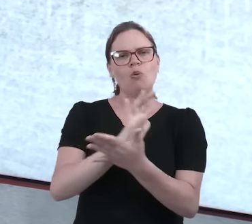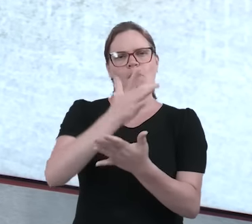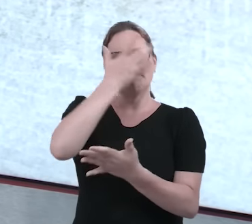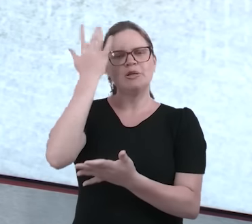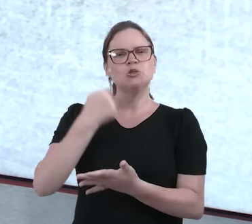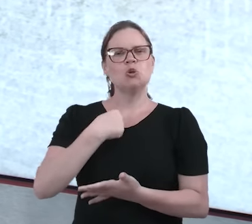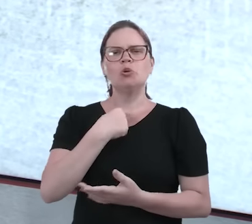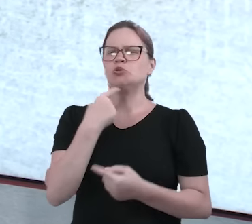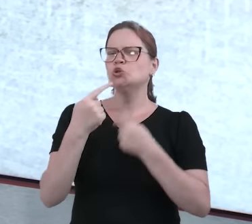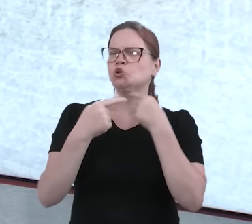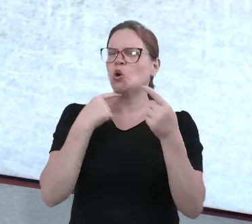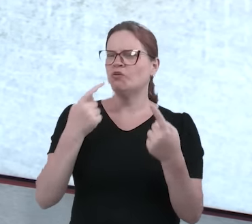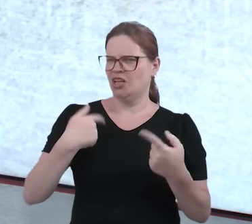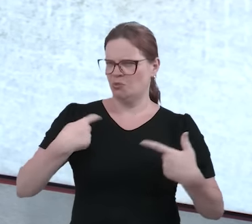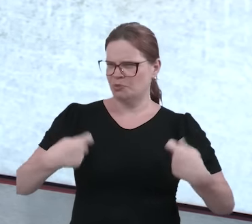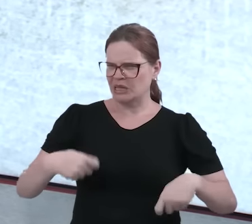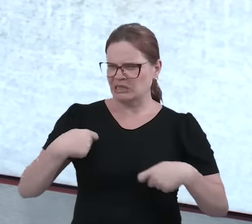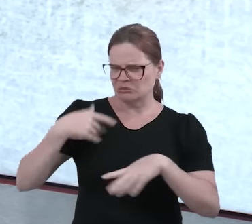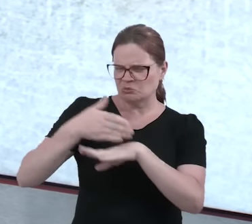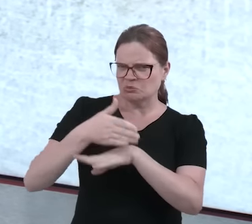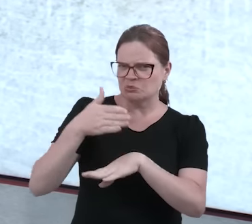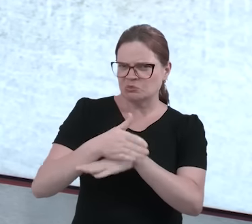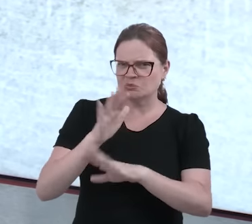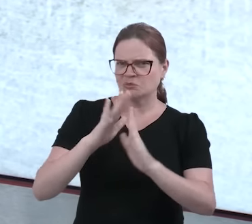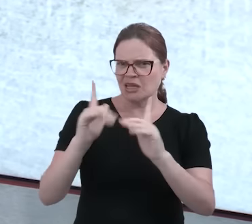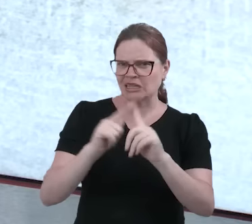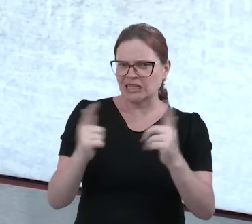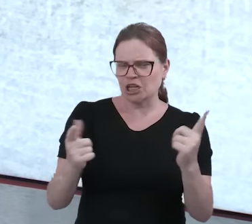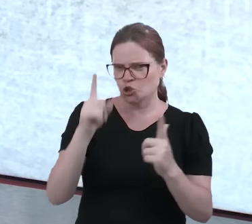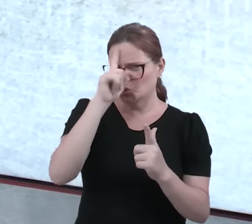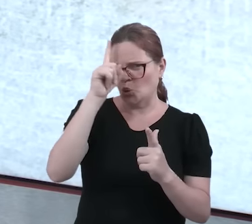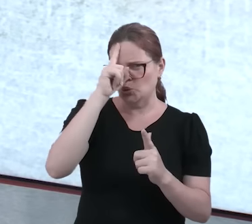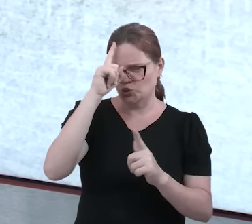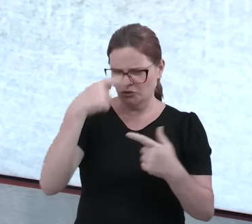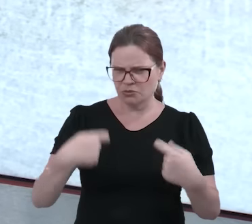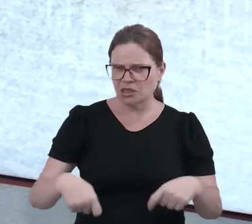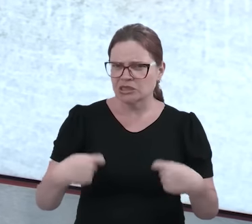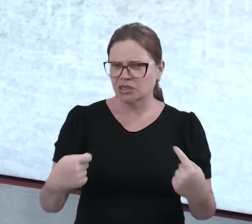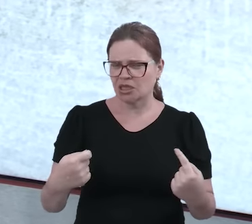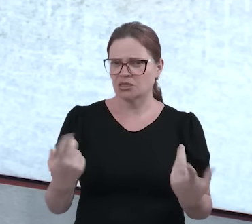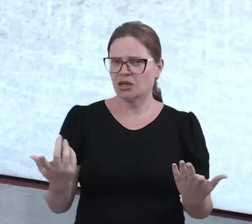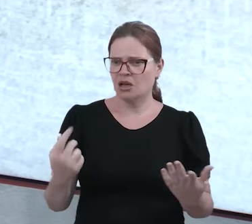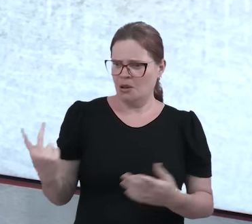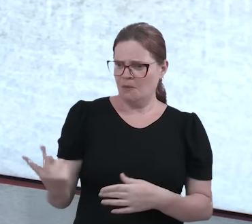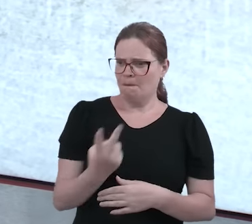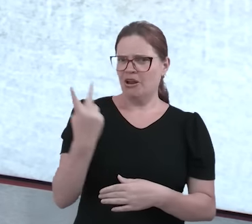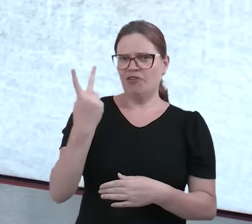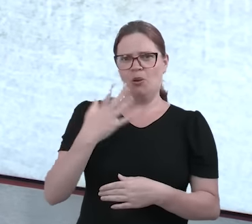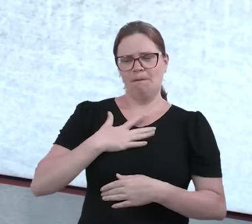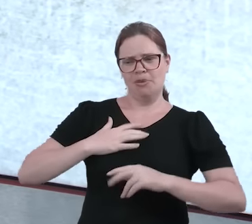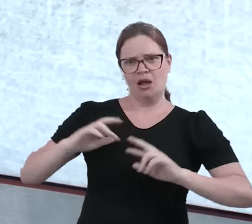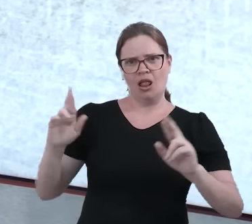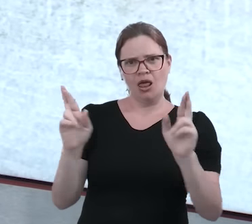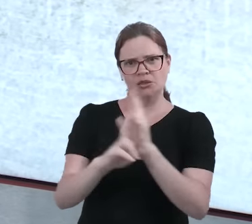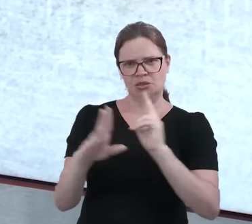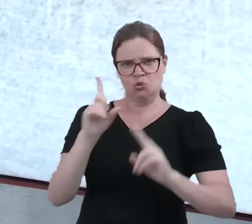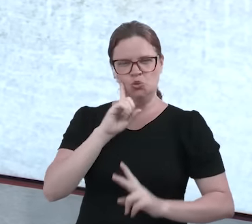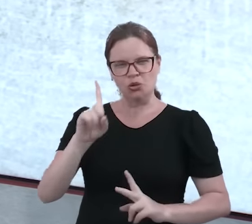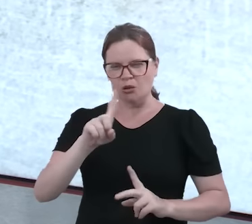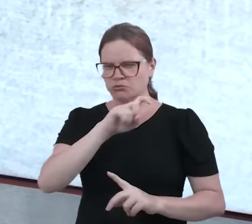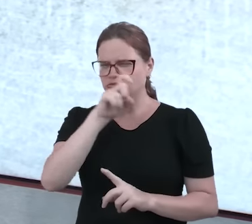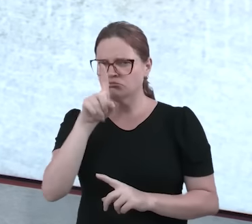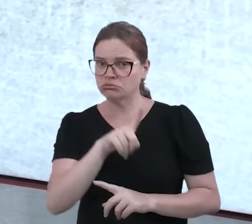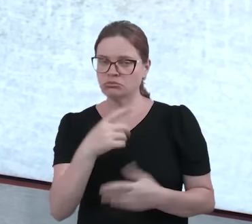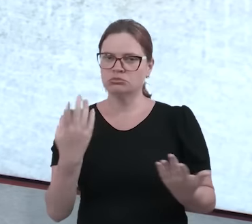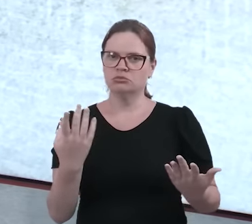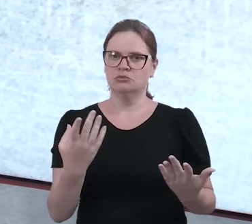Eu preciso ser um frequentador de igreja para valorizar a minha relação com Deus? Às vezes a pessoa pergunta assim: eu não